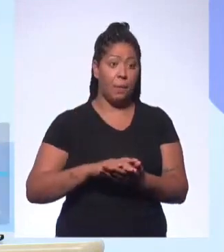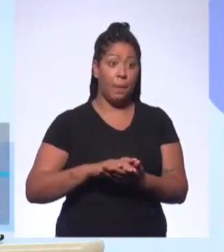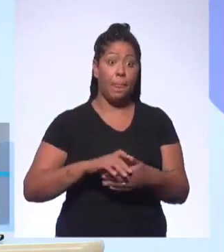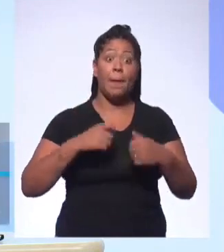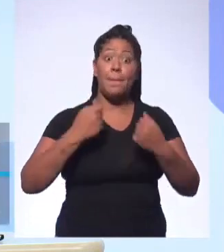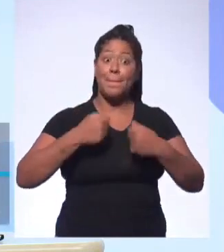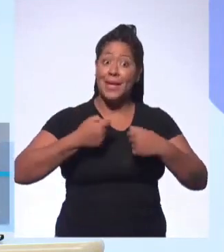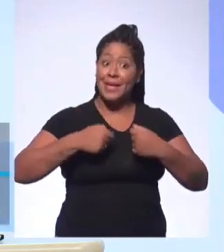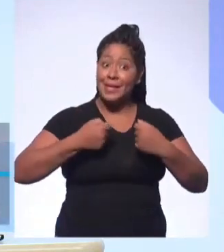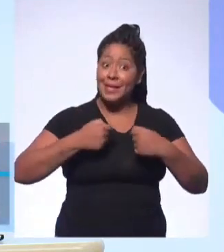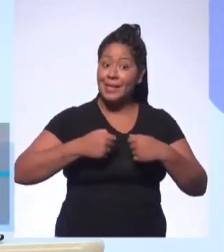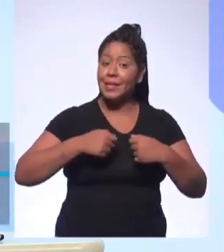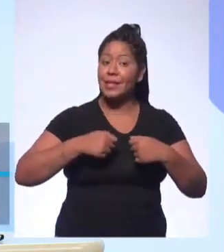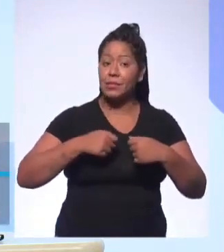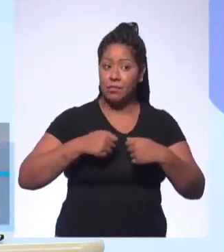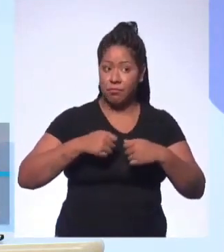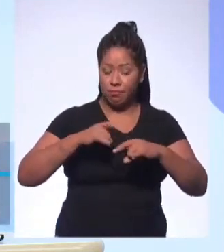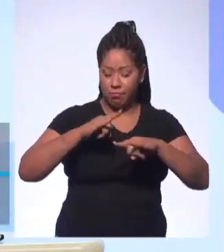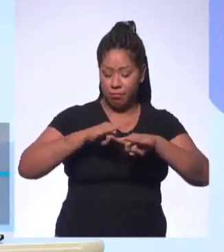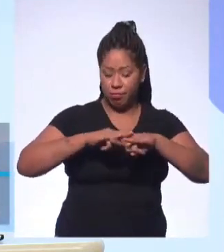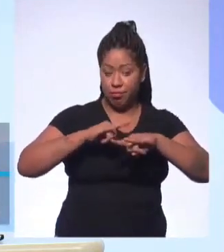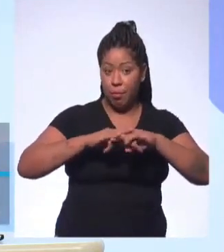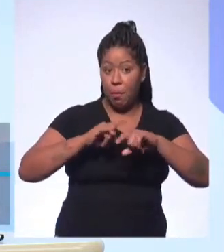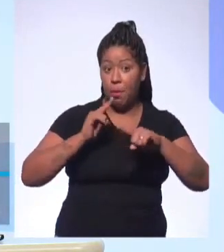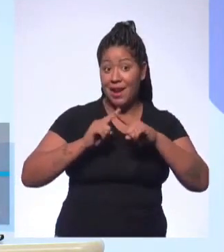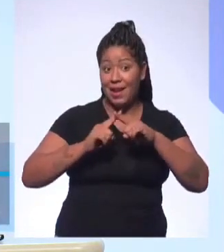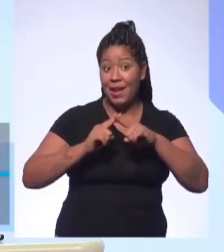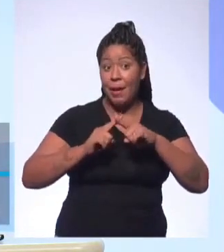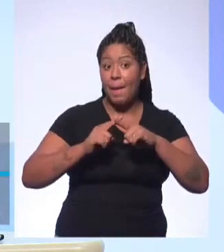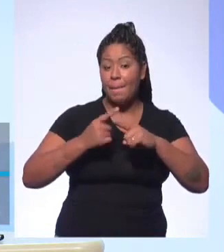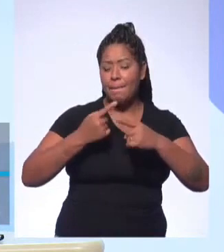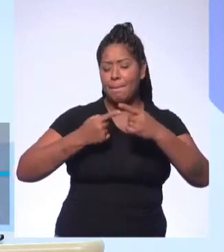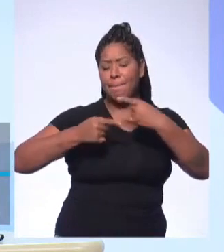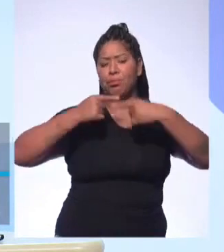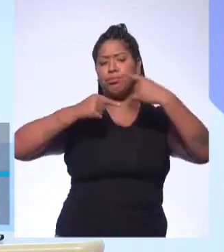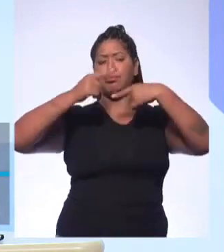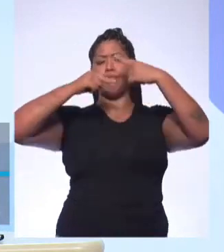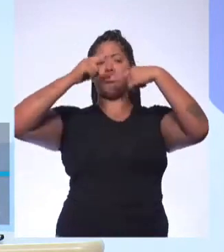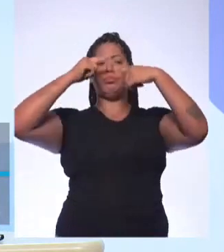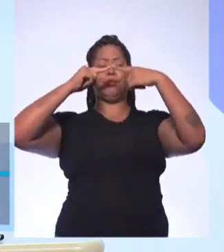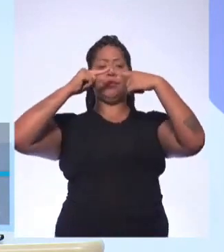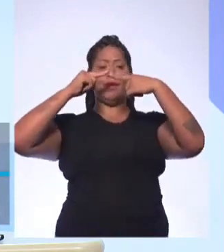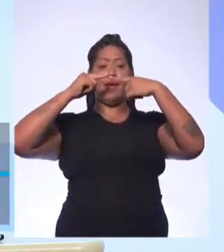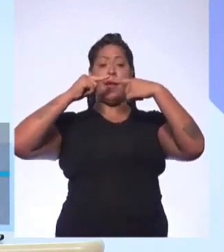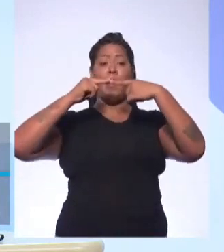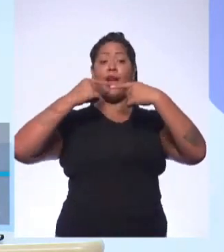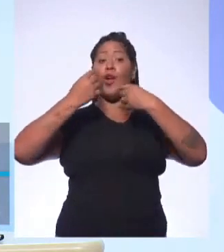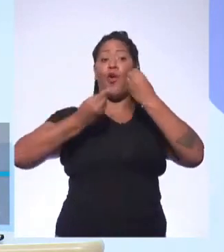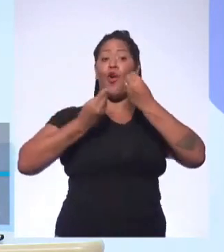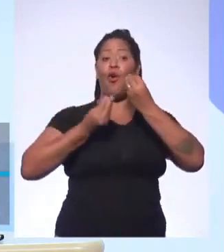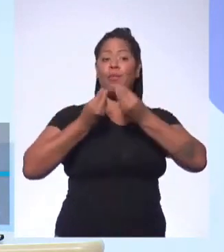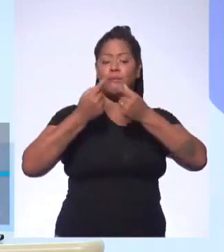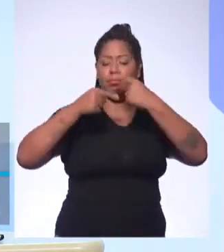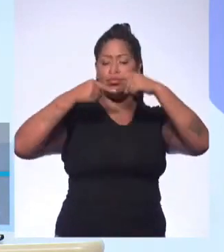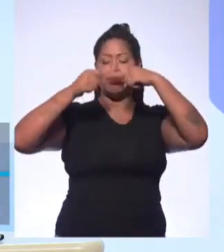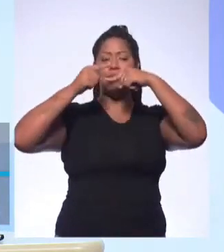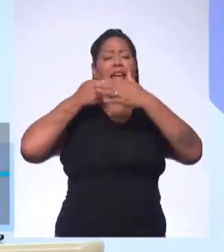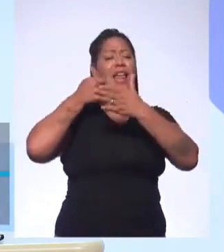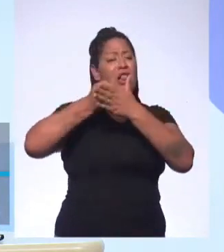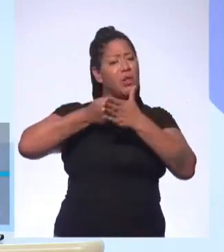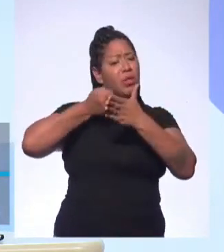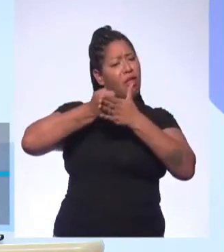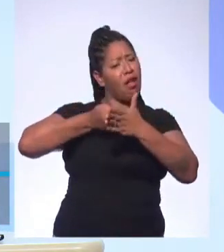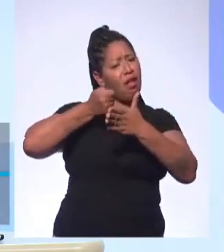se esforçar, pois o caminho para o sucesso é o acúmulo de pequenos esforços repetidos dia e